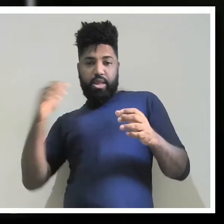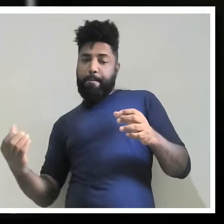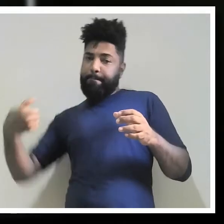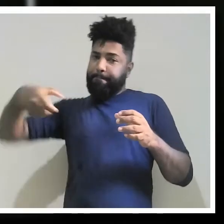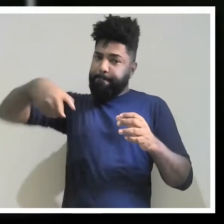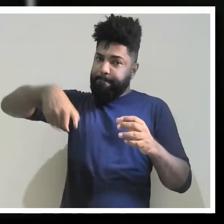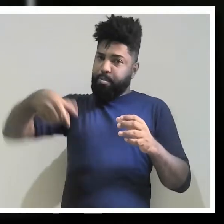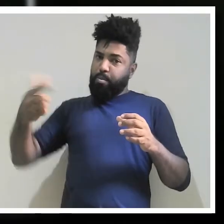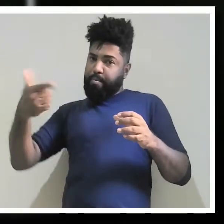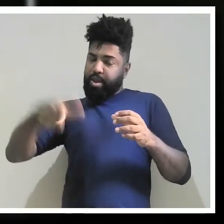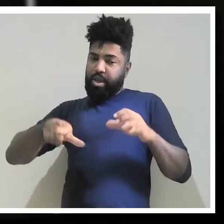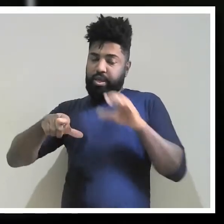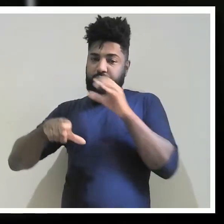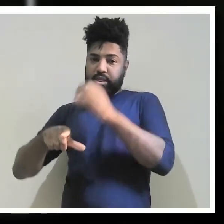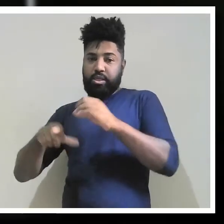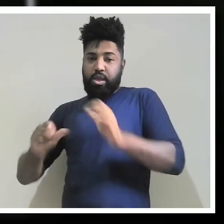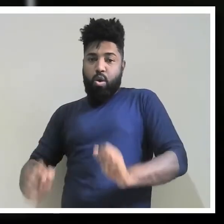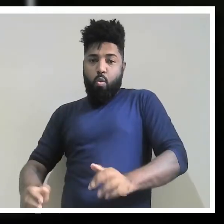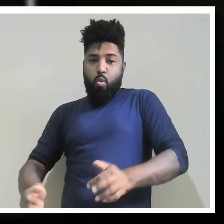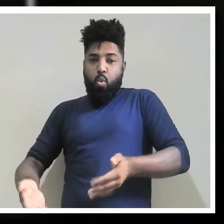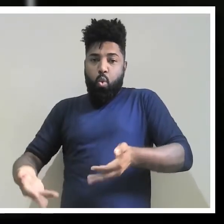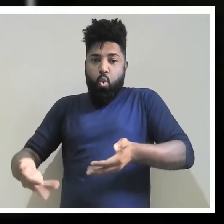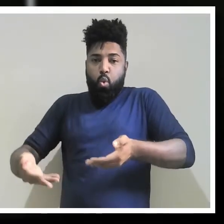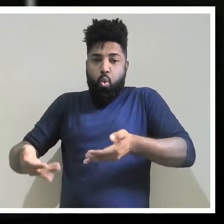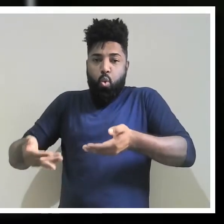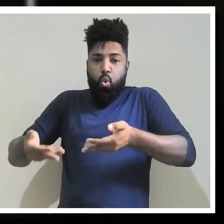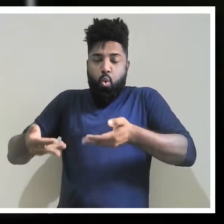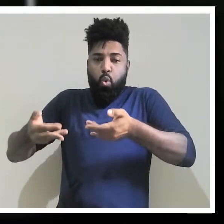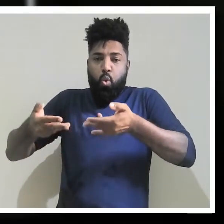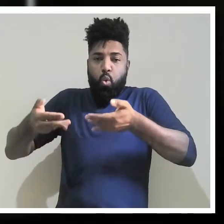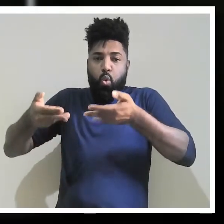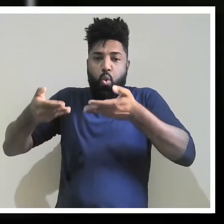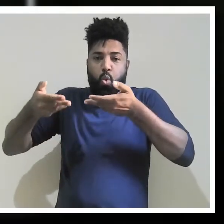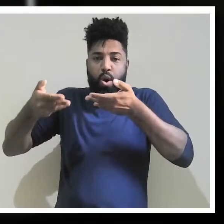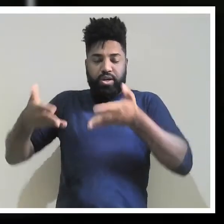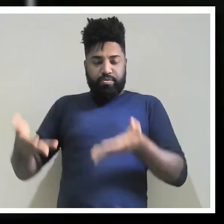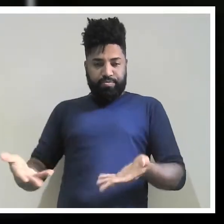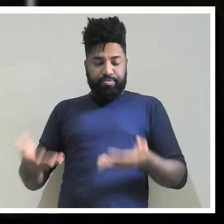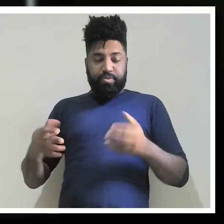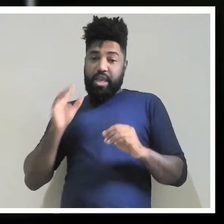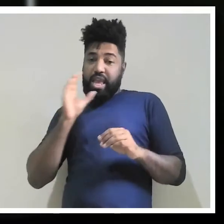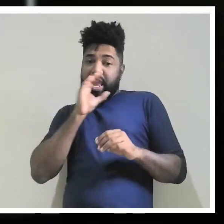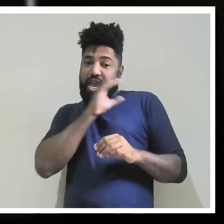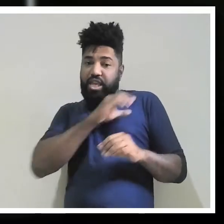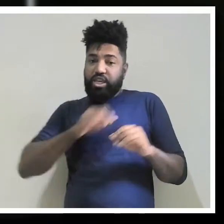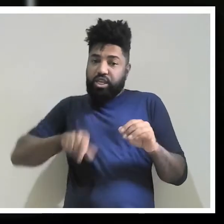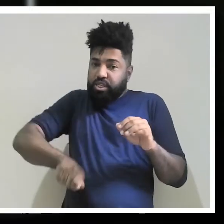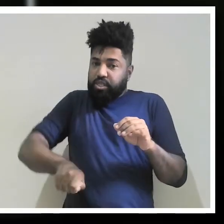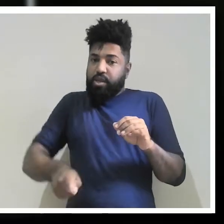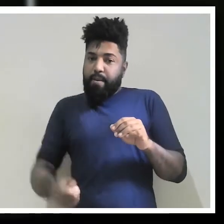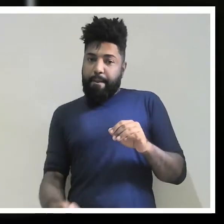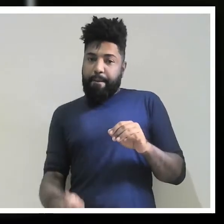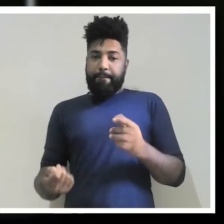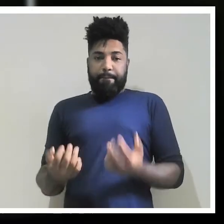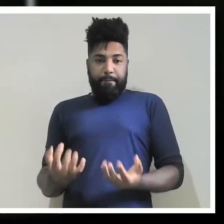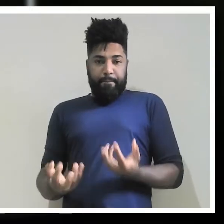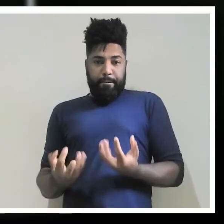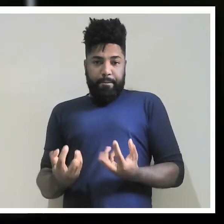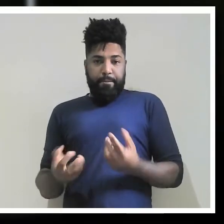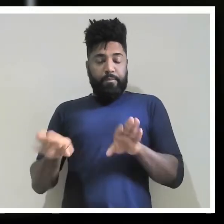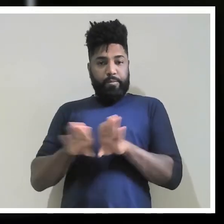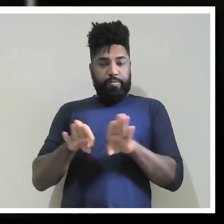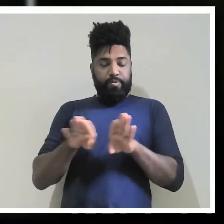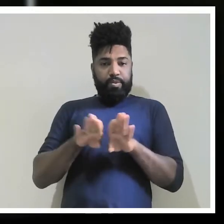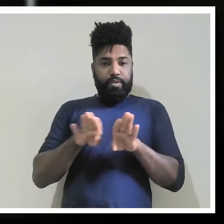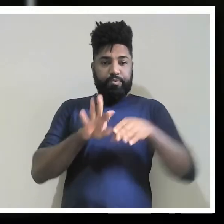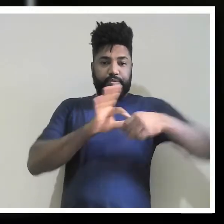para poder cobrir uma boa parte do balão que vai ficar imersa nesse banho. Nós ligamos o aquecimento e vamos colocar também um